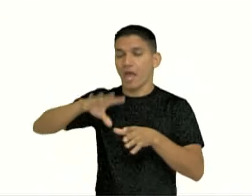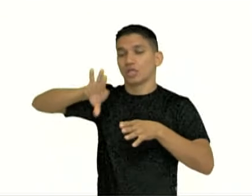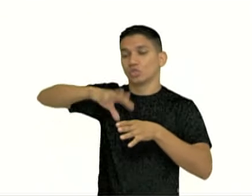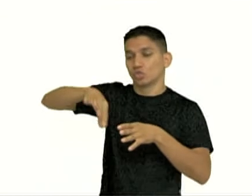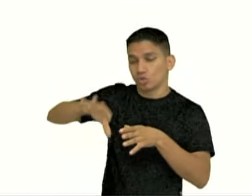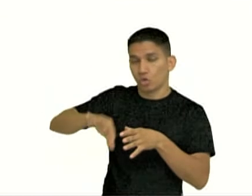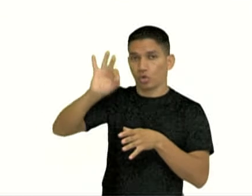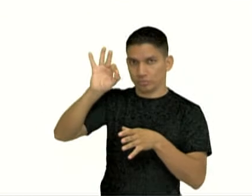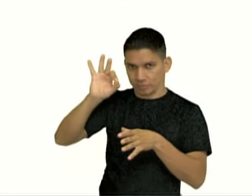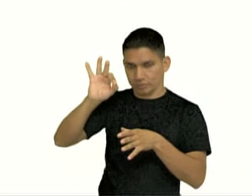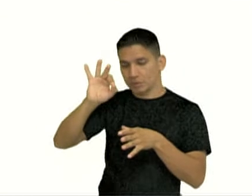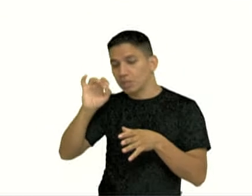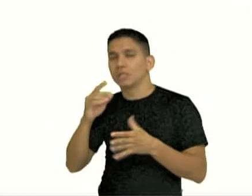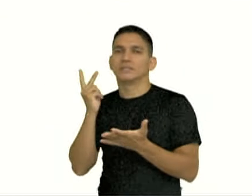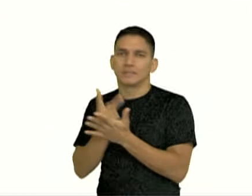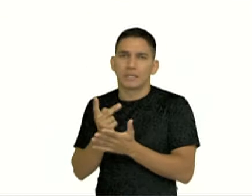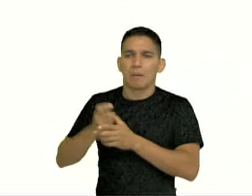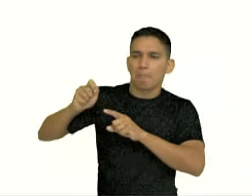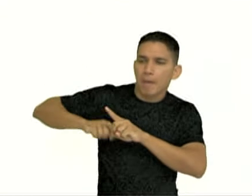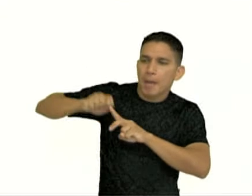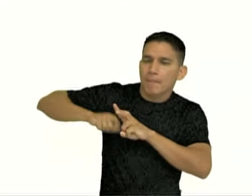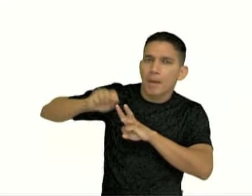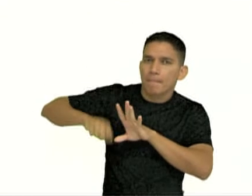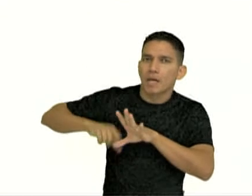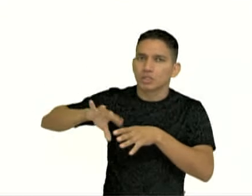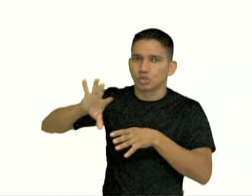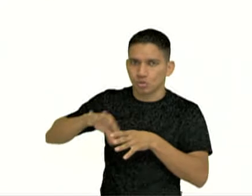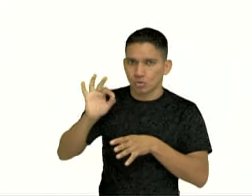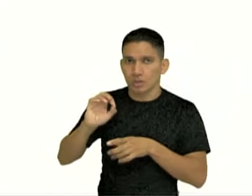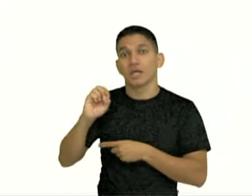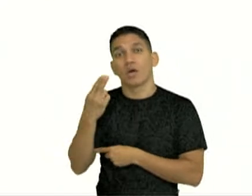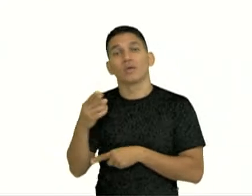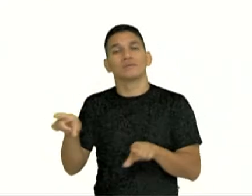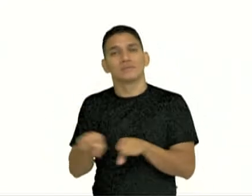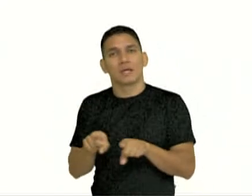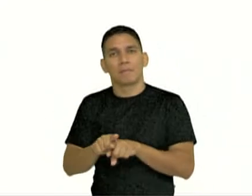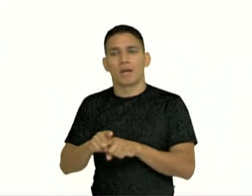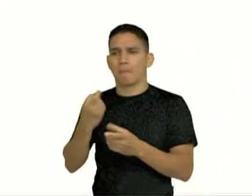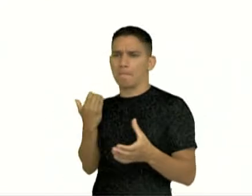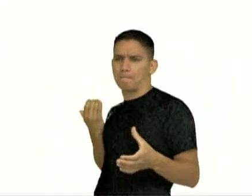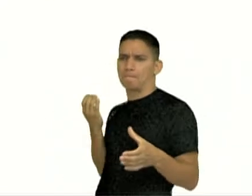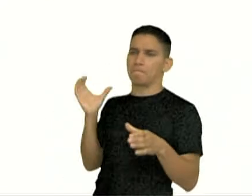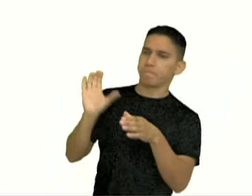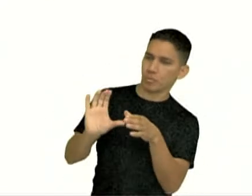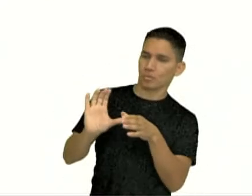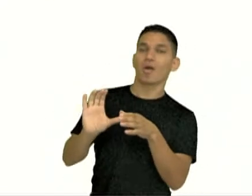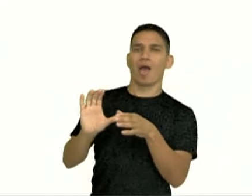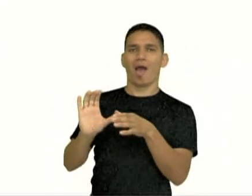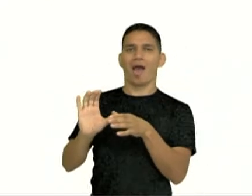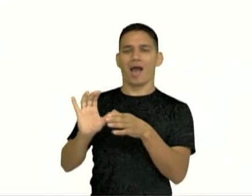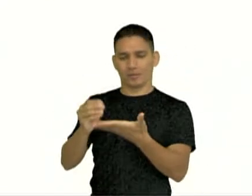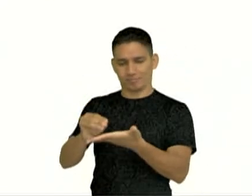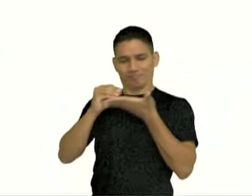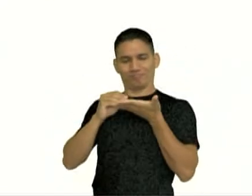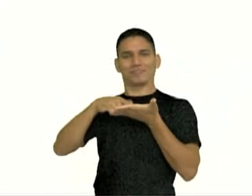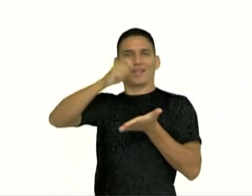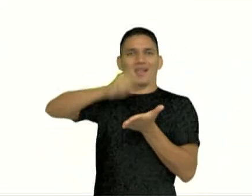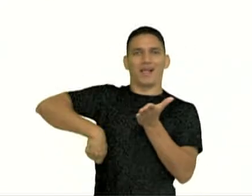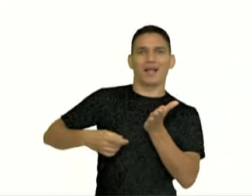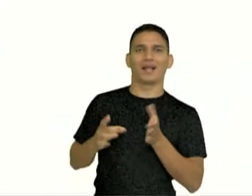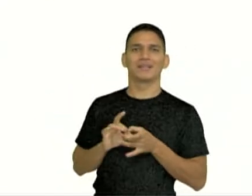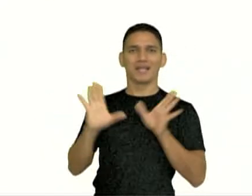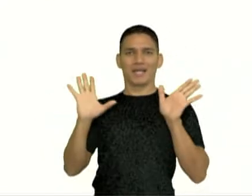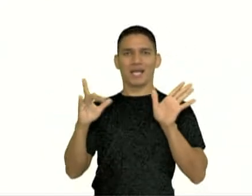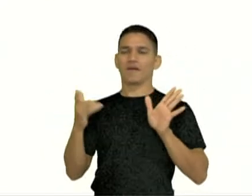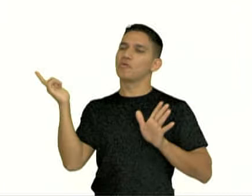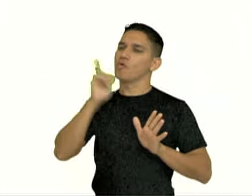sorteio, que todo mês se sorteia, e também o lance que pode ser dado, e daí recebe a carta de crédito para poder se